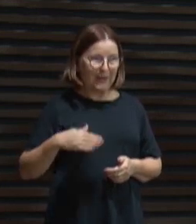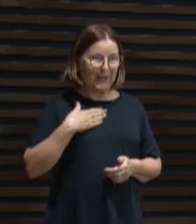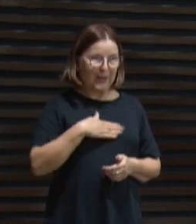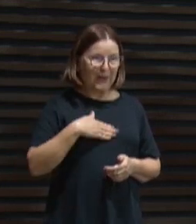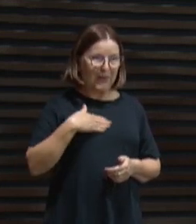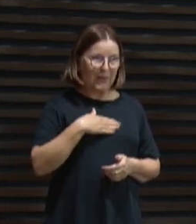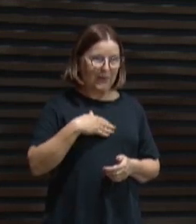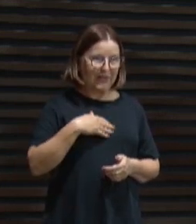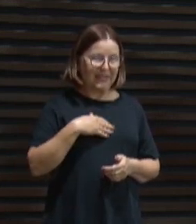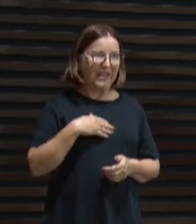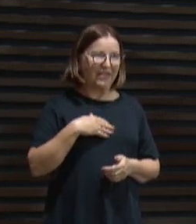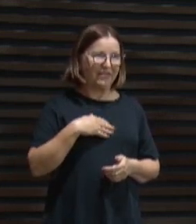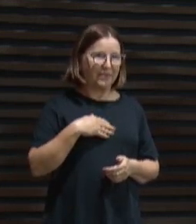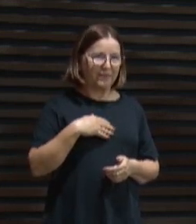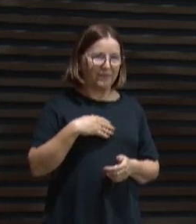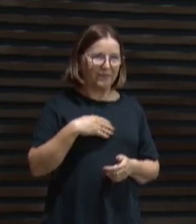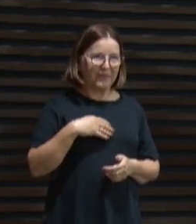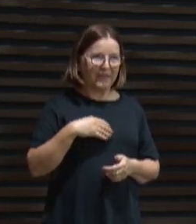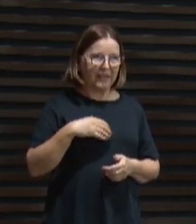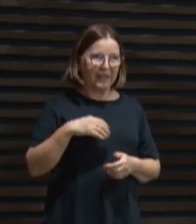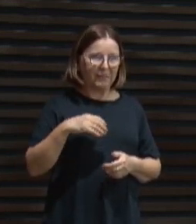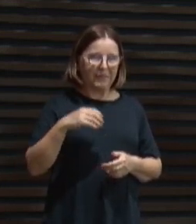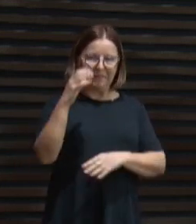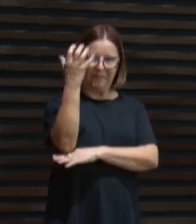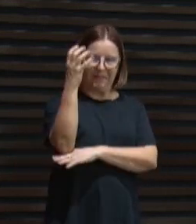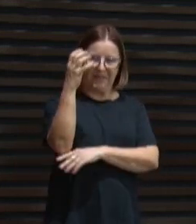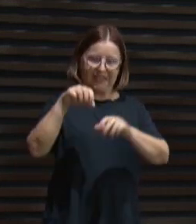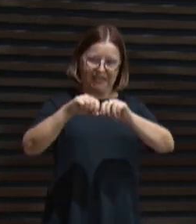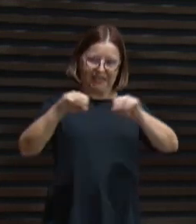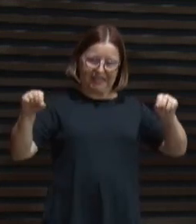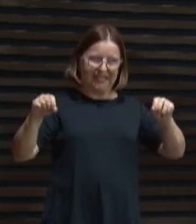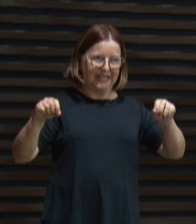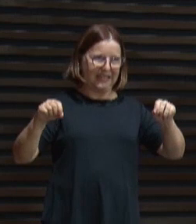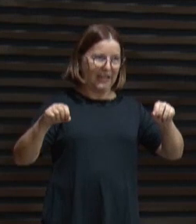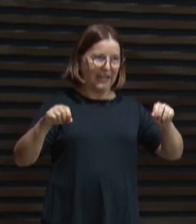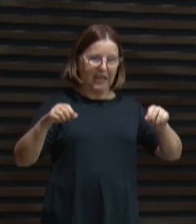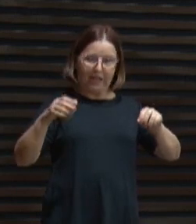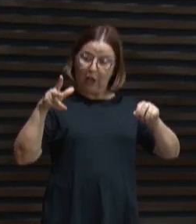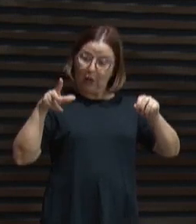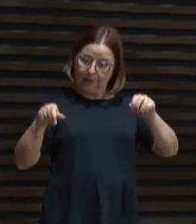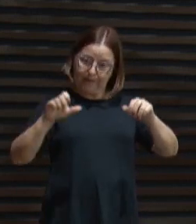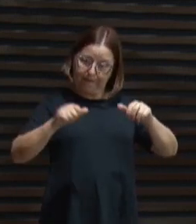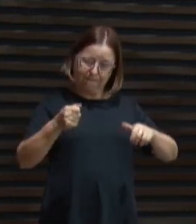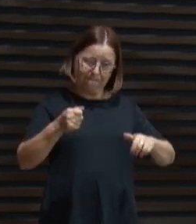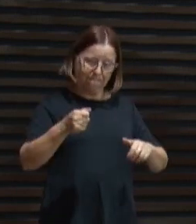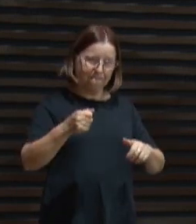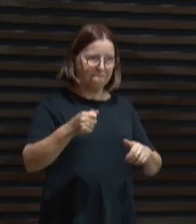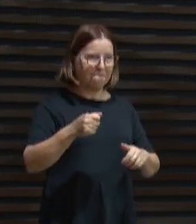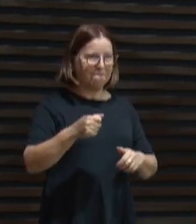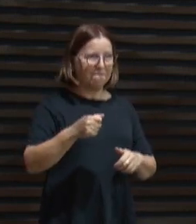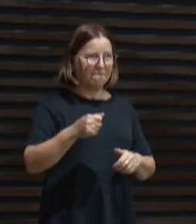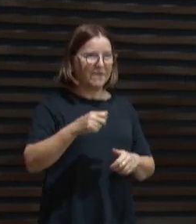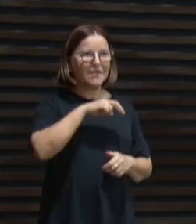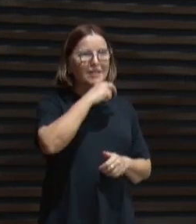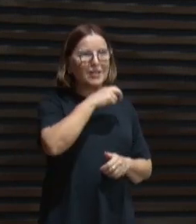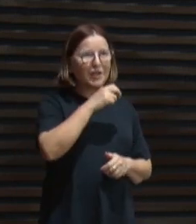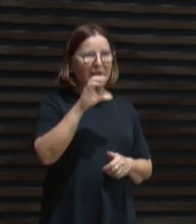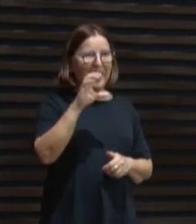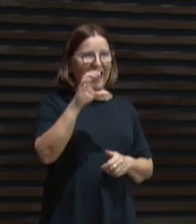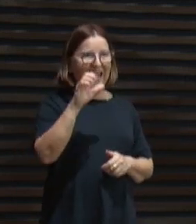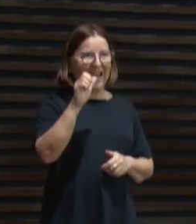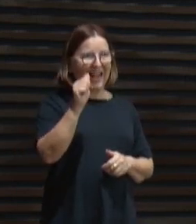Cortava uma vara comprida, principalmente cascavel. A cascavel é a cobra mais nobre que existe, a